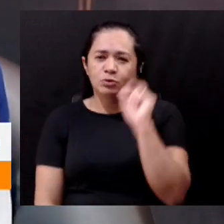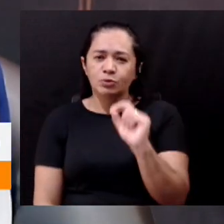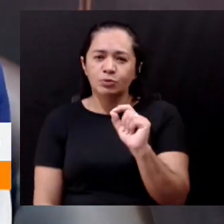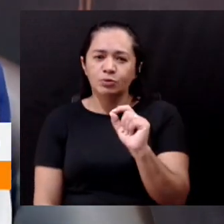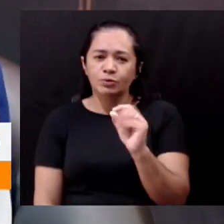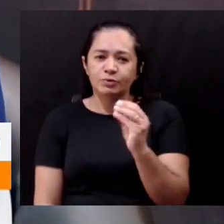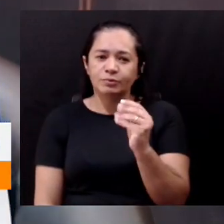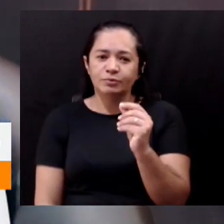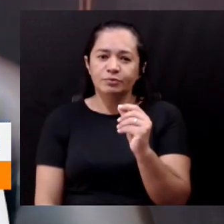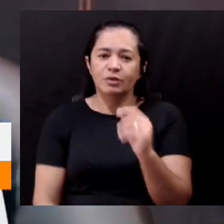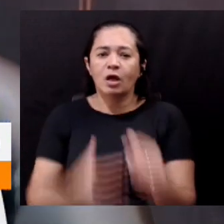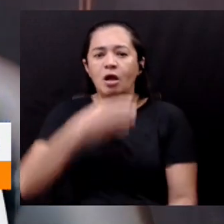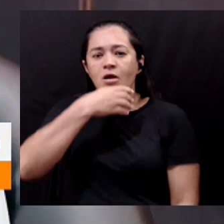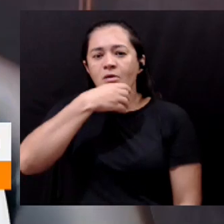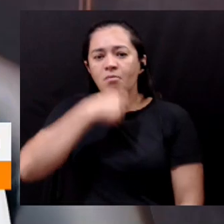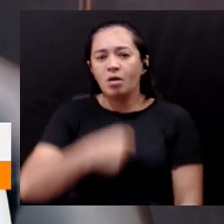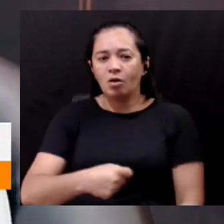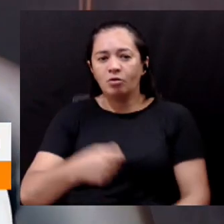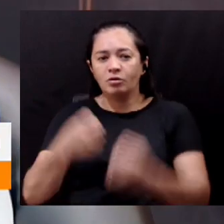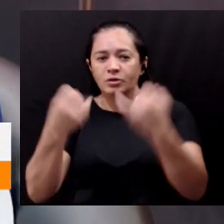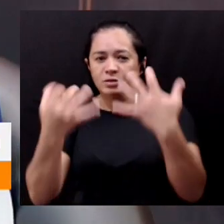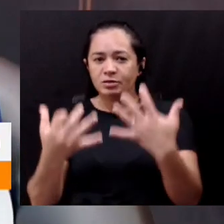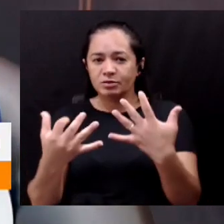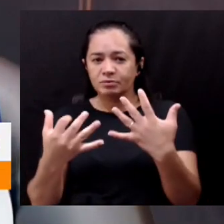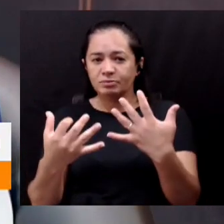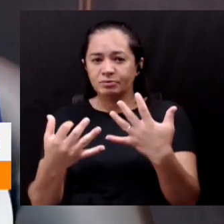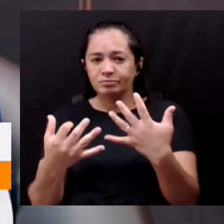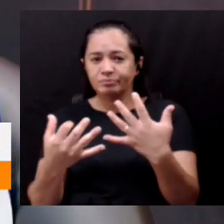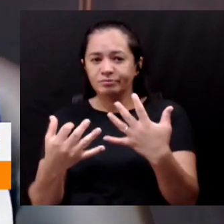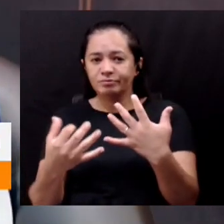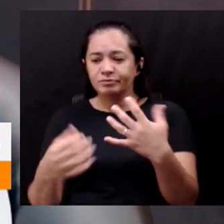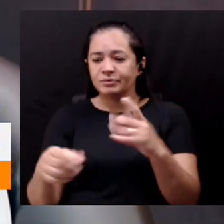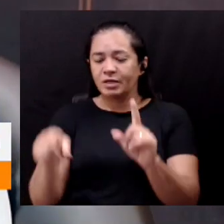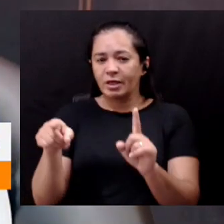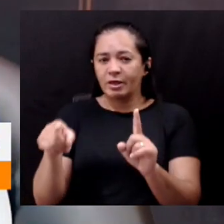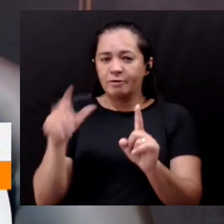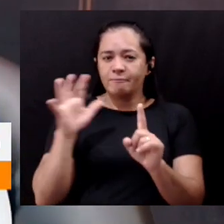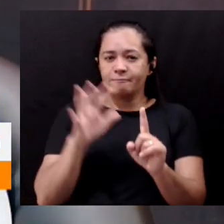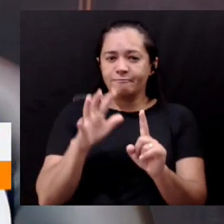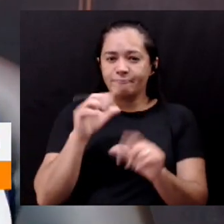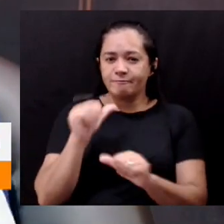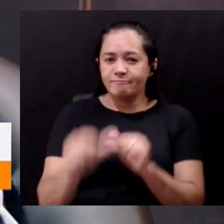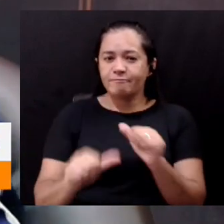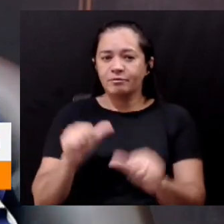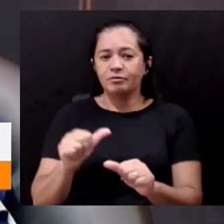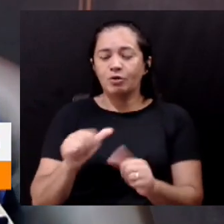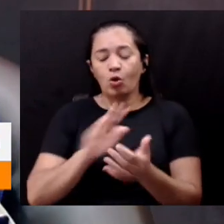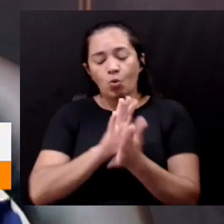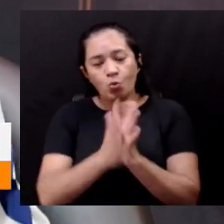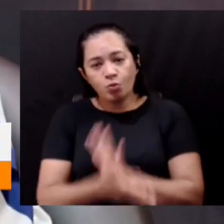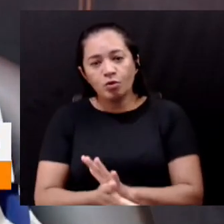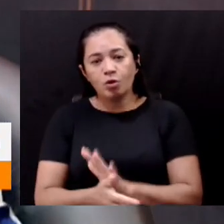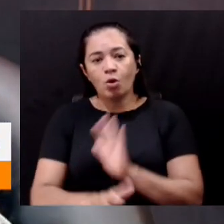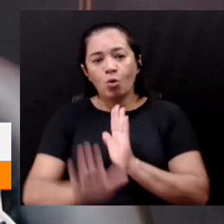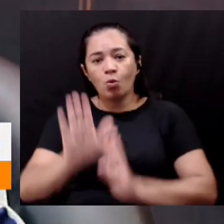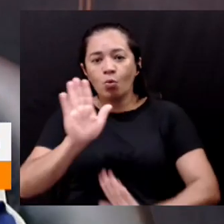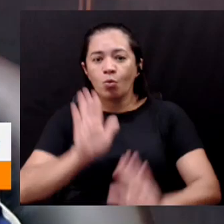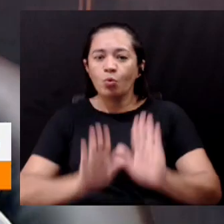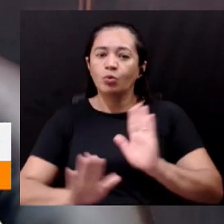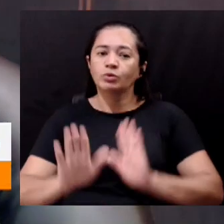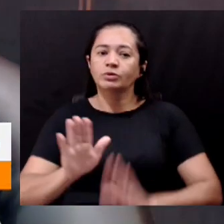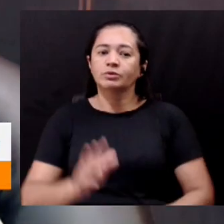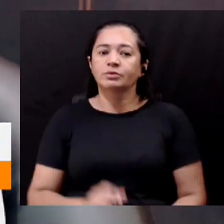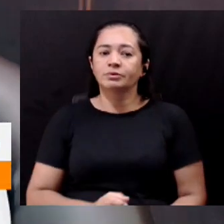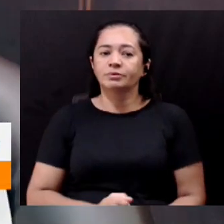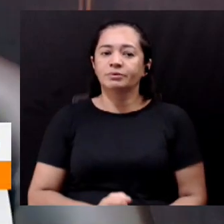quando o oprimido vira opressor, então é um cuidado, porque às vezes, Denis trouxe isso muito bem, né, a replicação